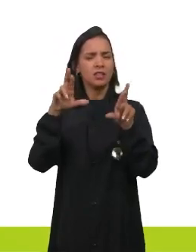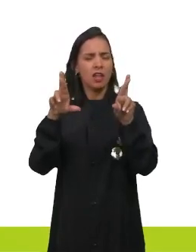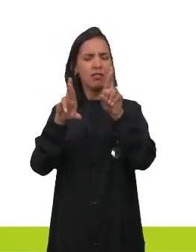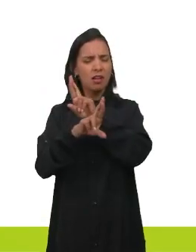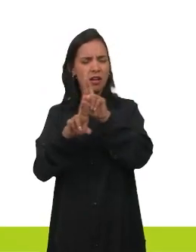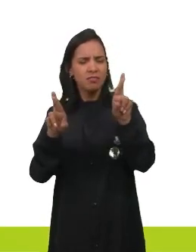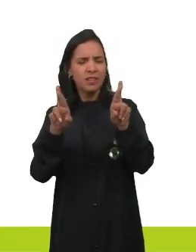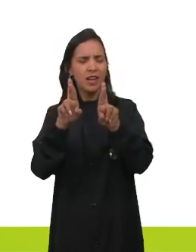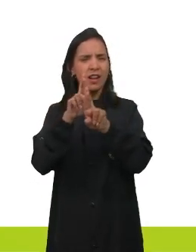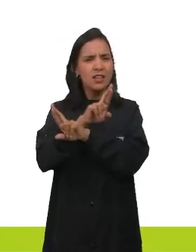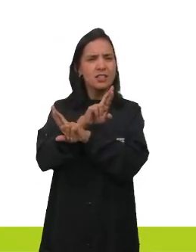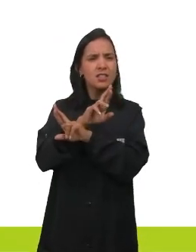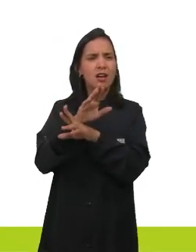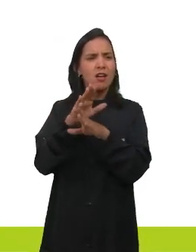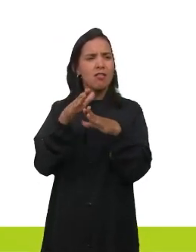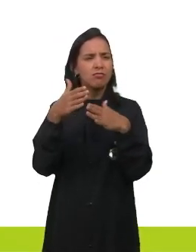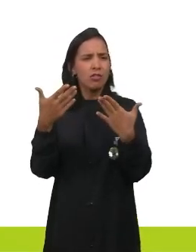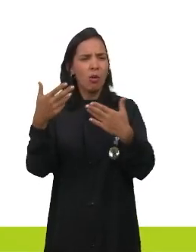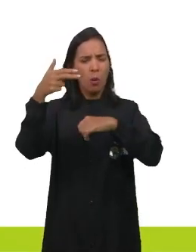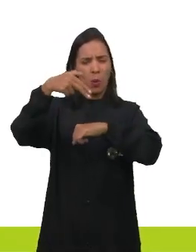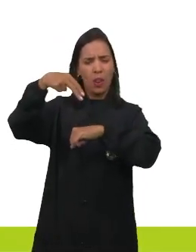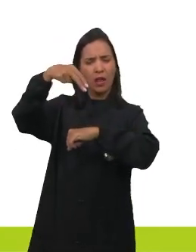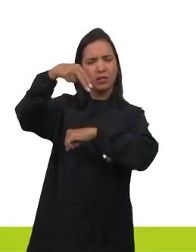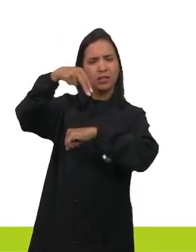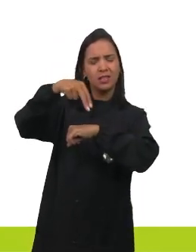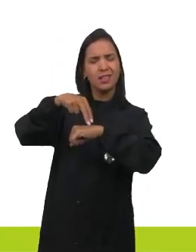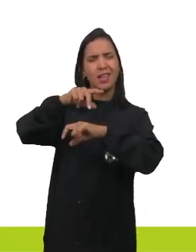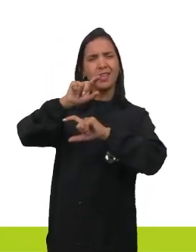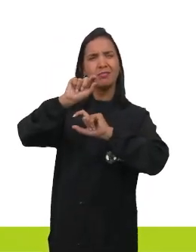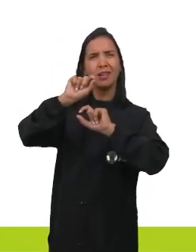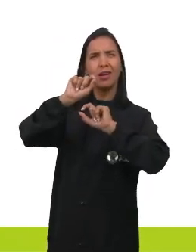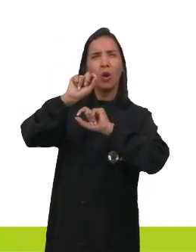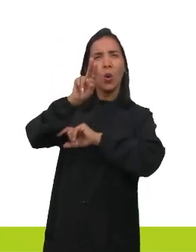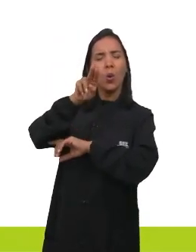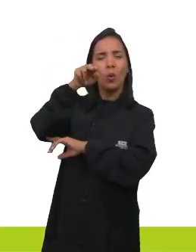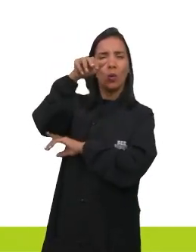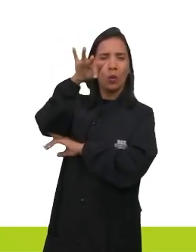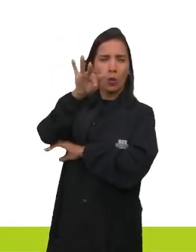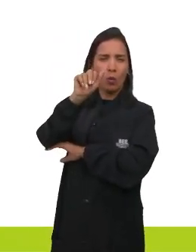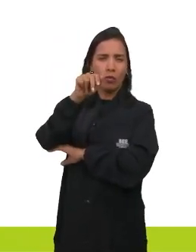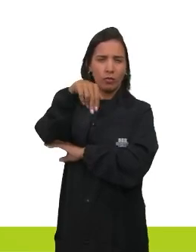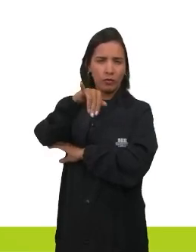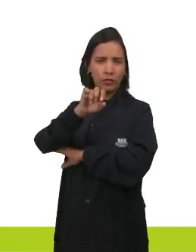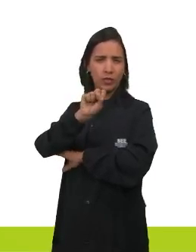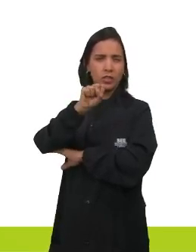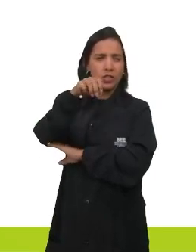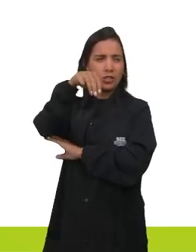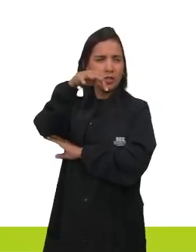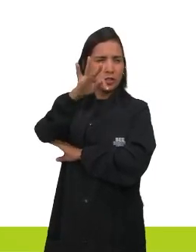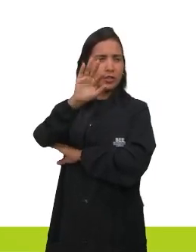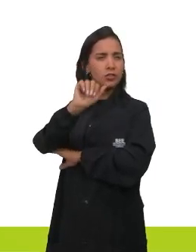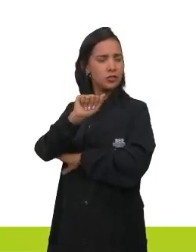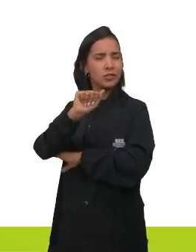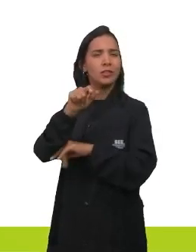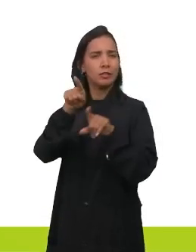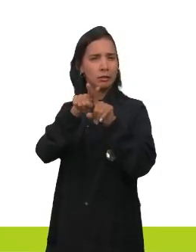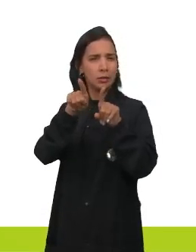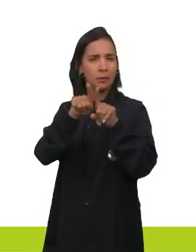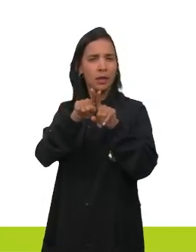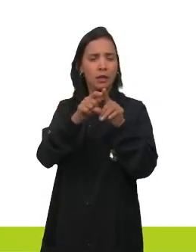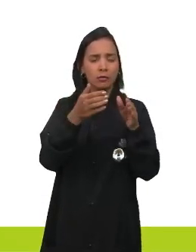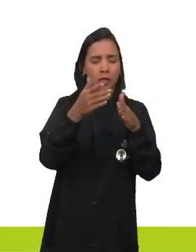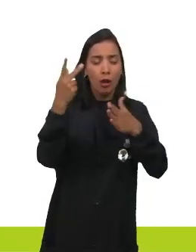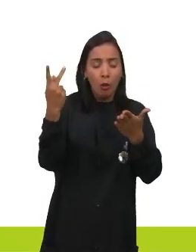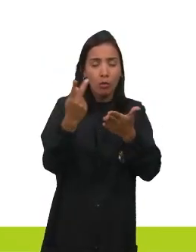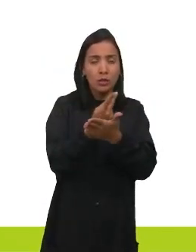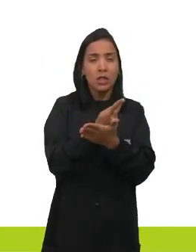nacionalismo ufanista, que se situa ali no primeiro momento do romantismo, na primeira geração. Só